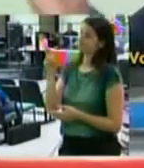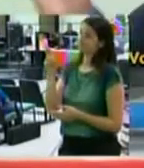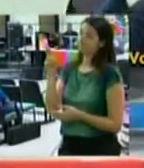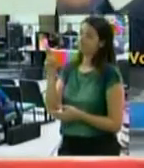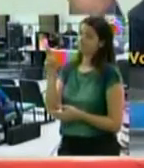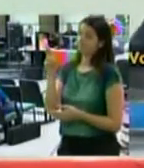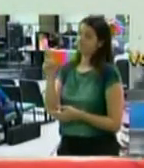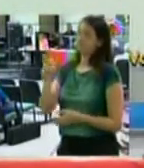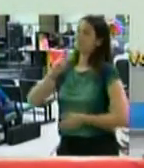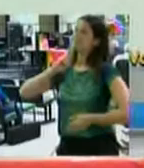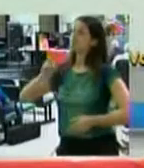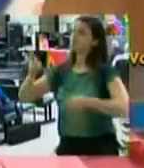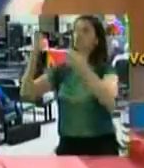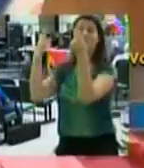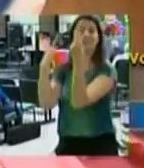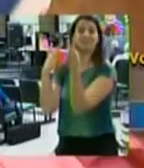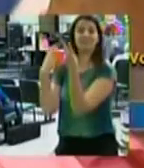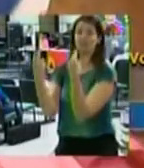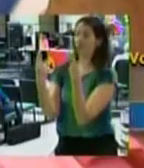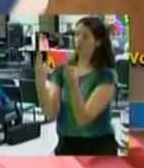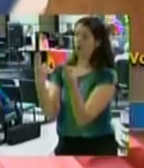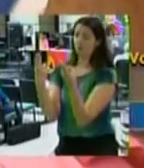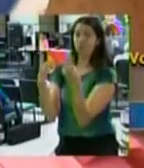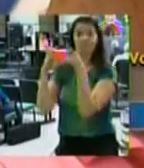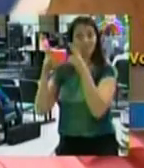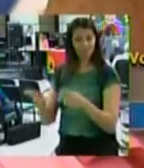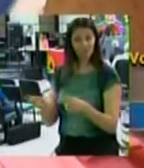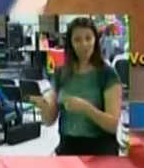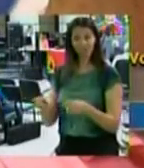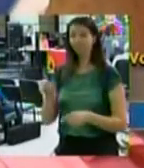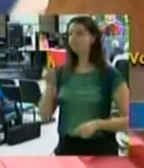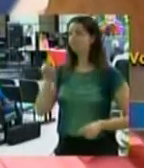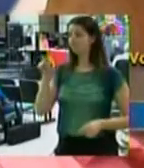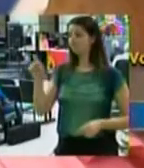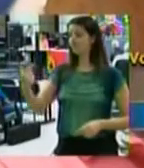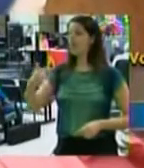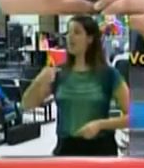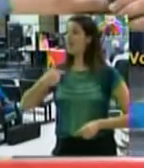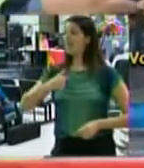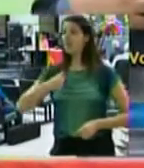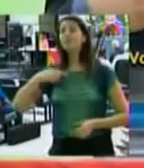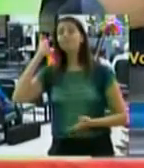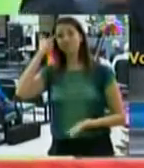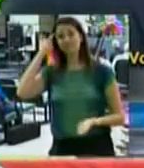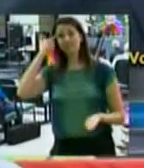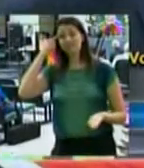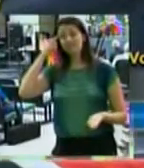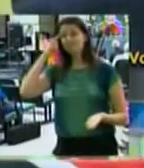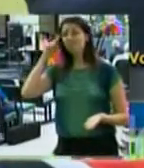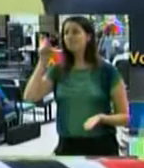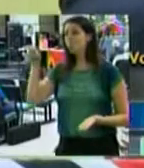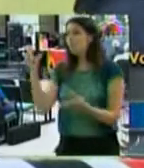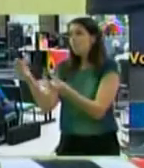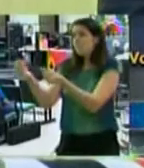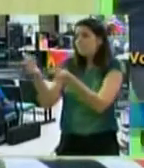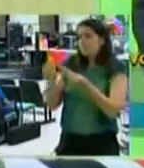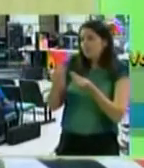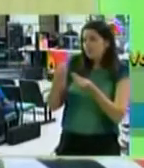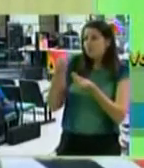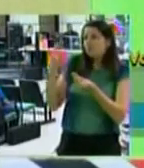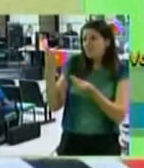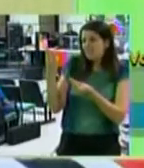a mesma resposta. Senhor, eu bem sei que tu não me destes talento